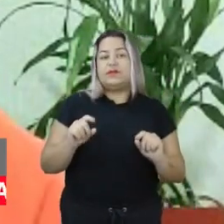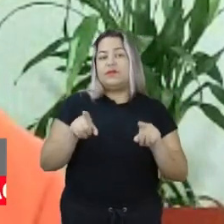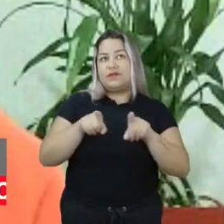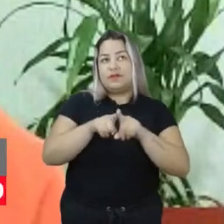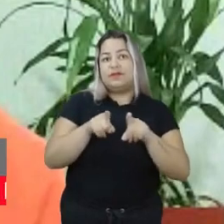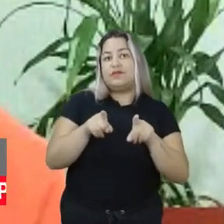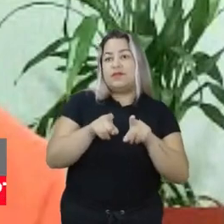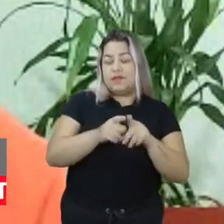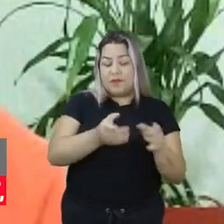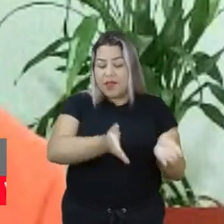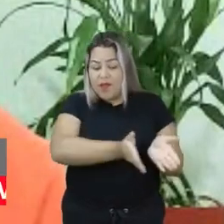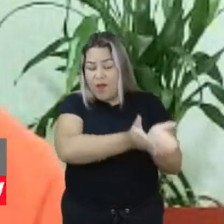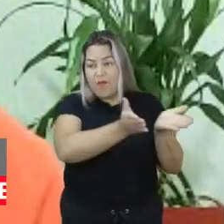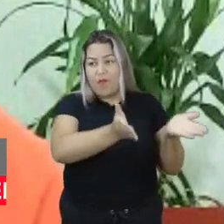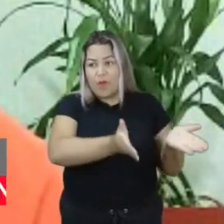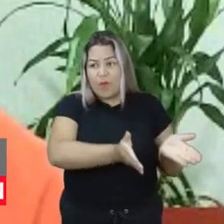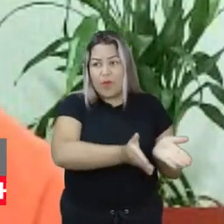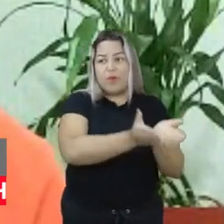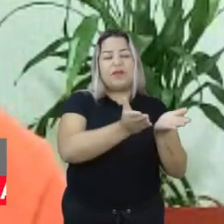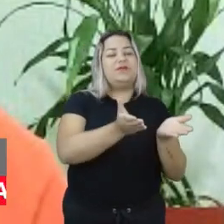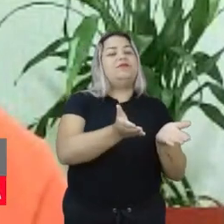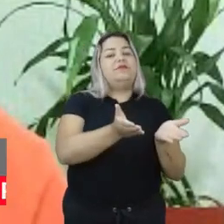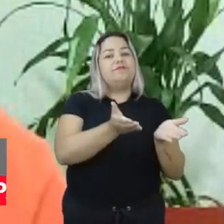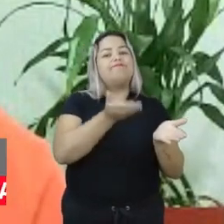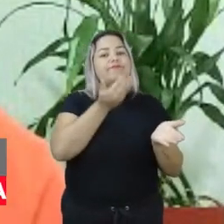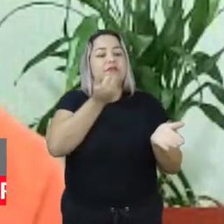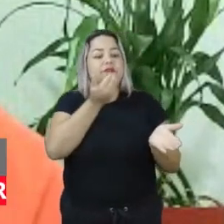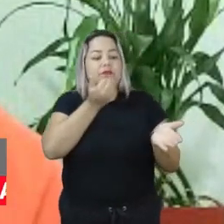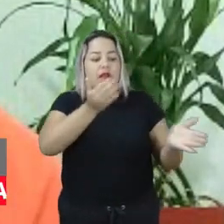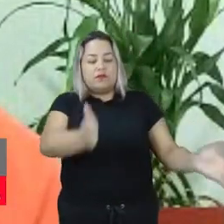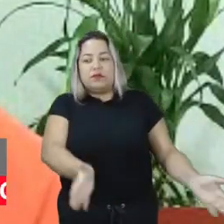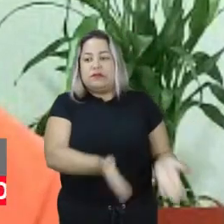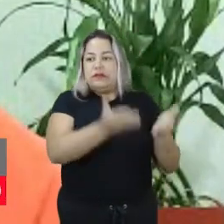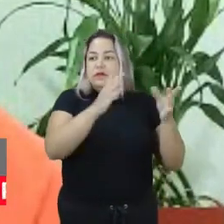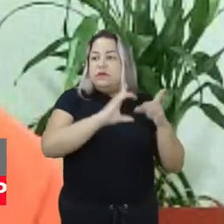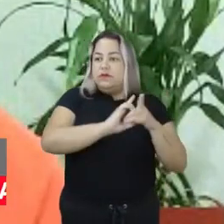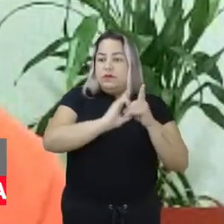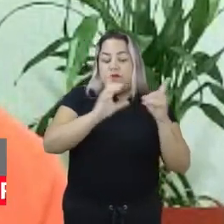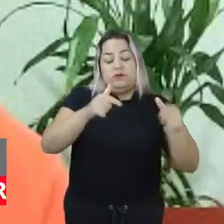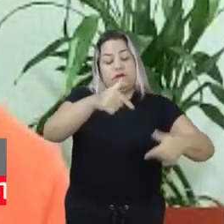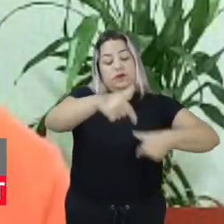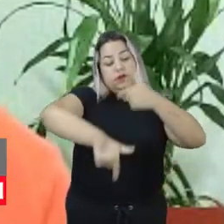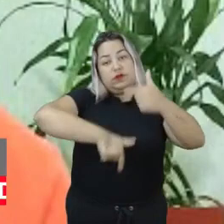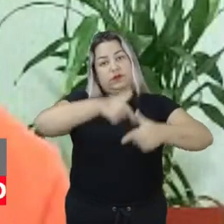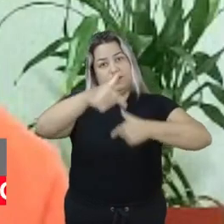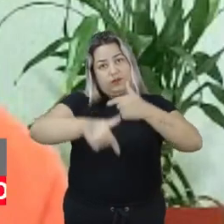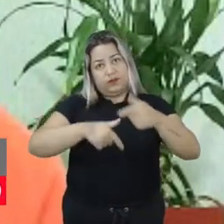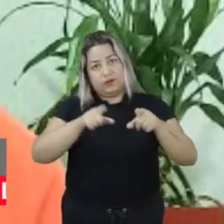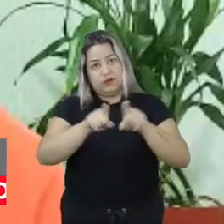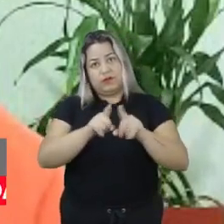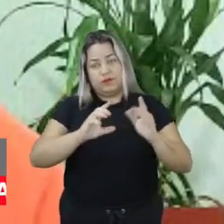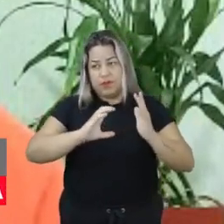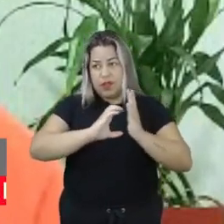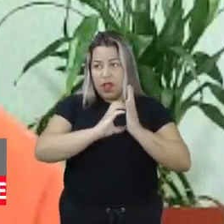a pobreza é alimento contra a democracia. Então, nosso trabalho, nosso legado e as lutas do partido fazem com que isso